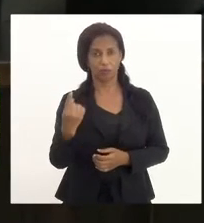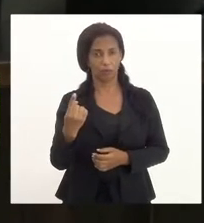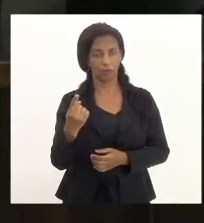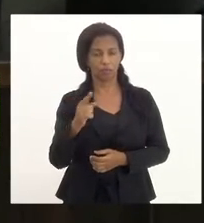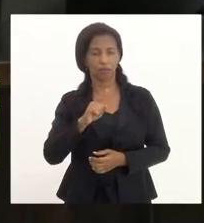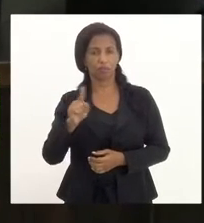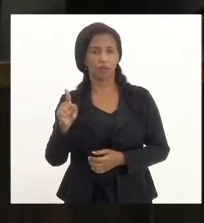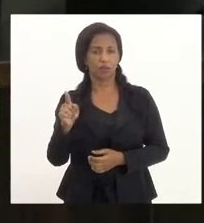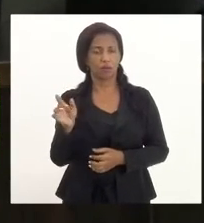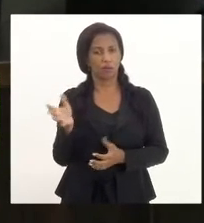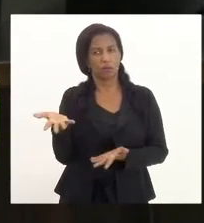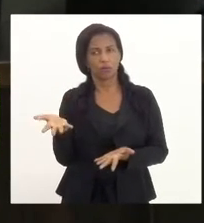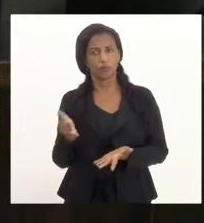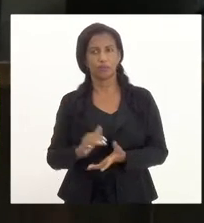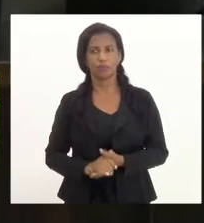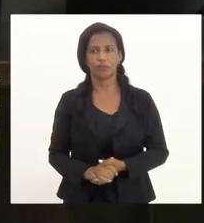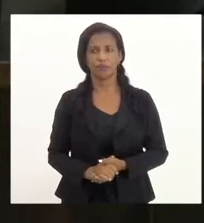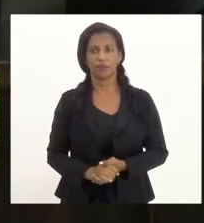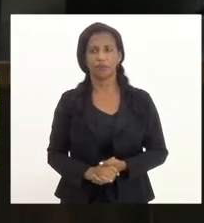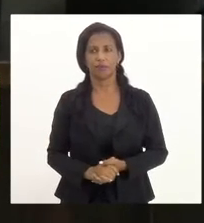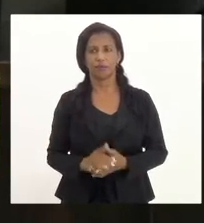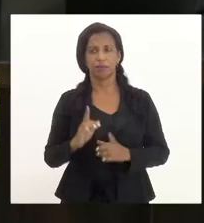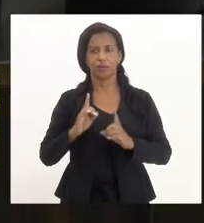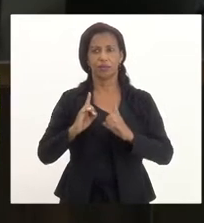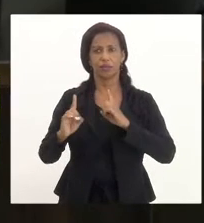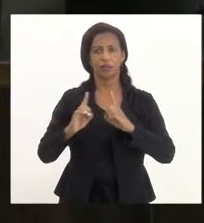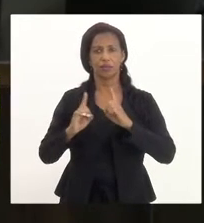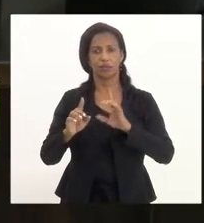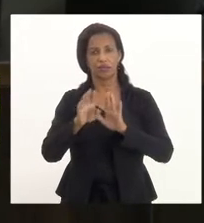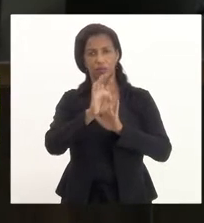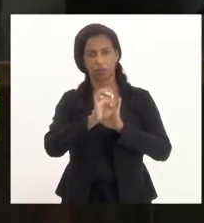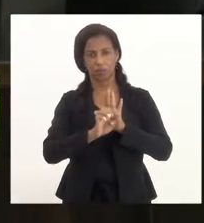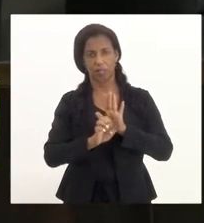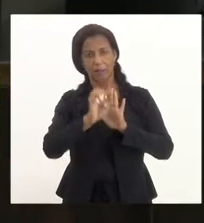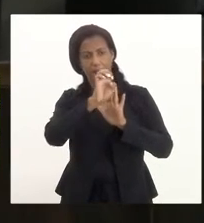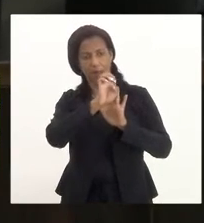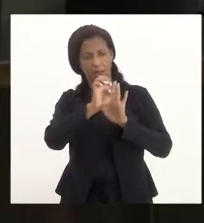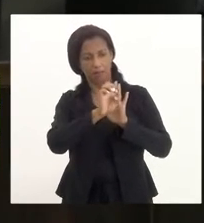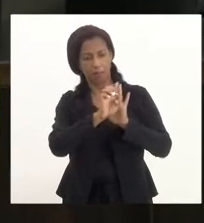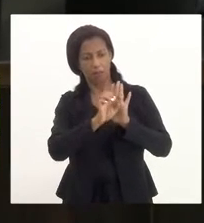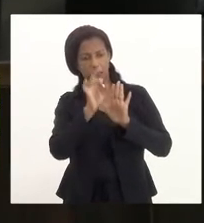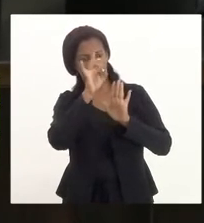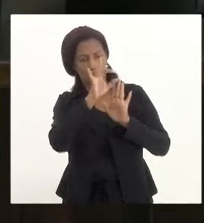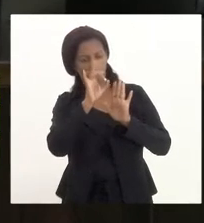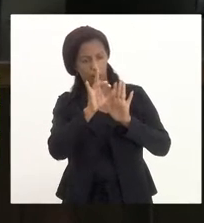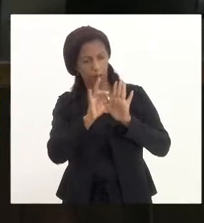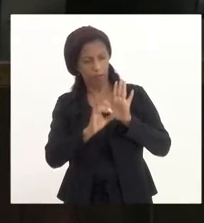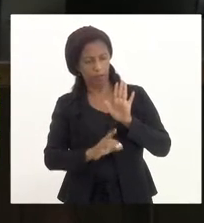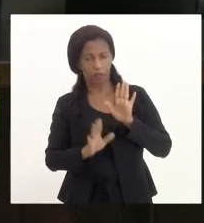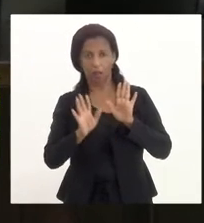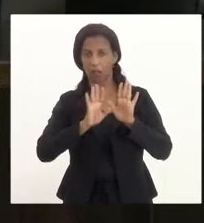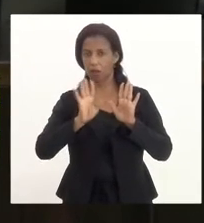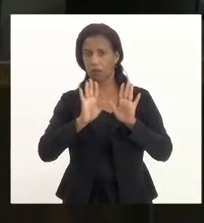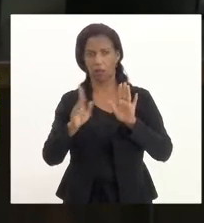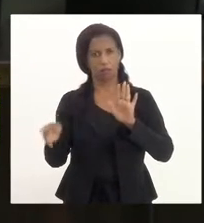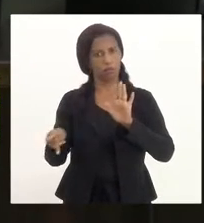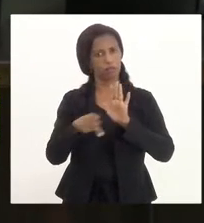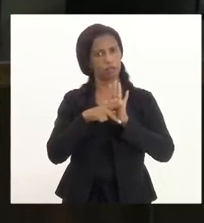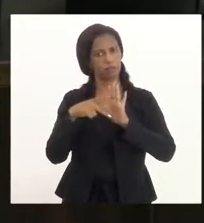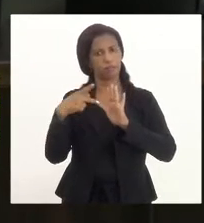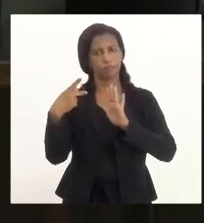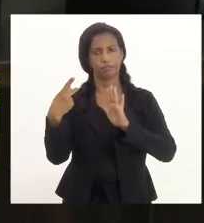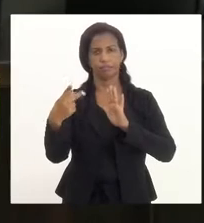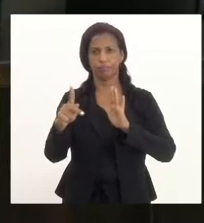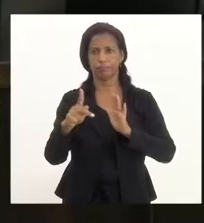vamos residente mente discutir emenda por emenda Isto é atribuição